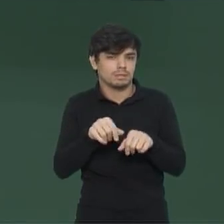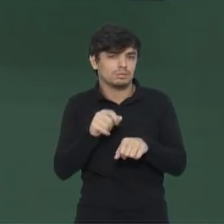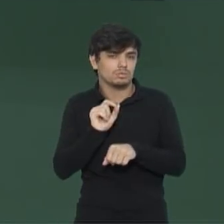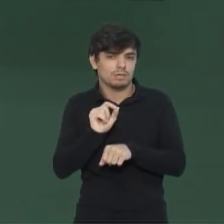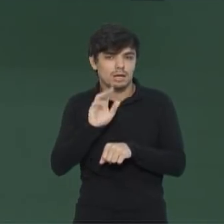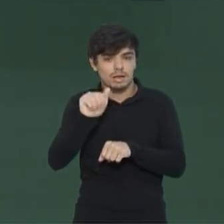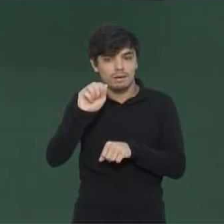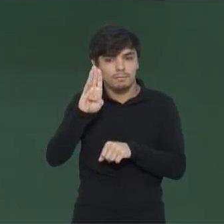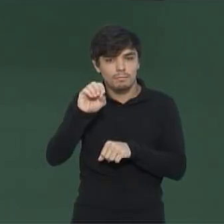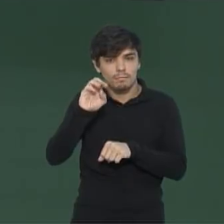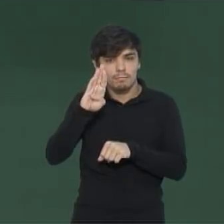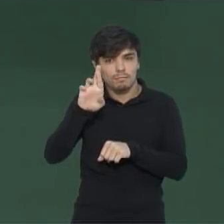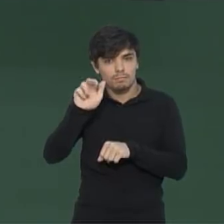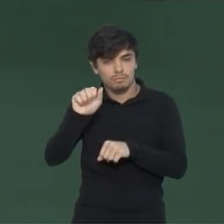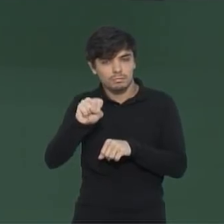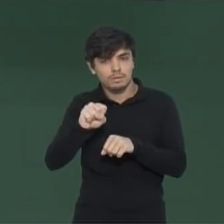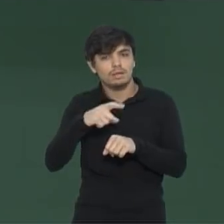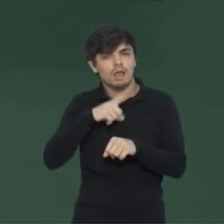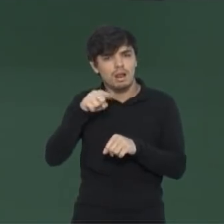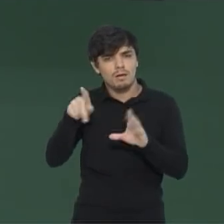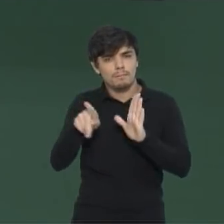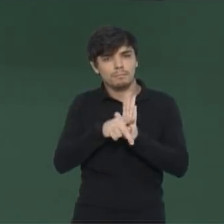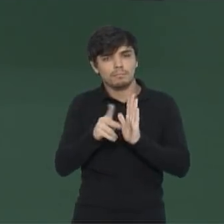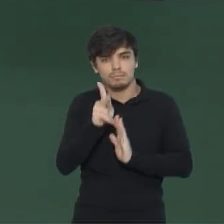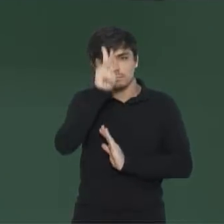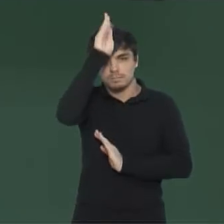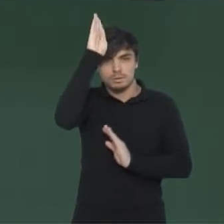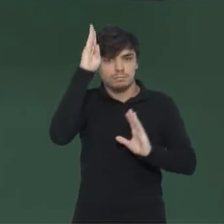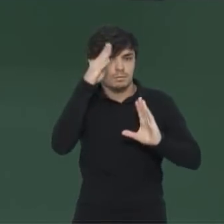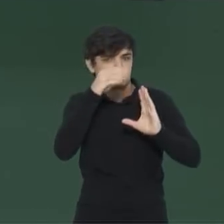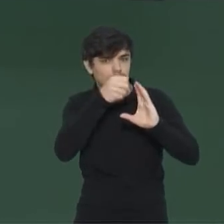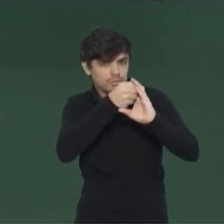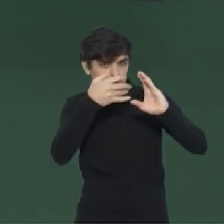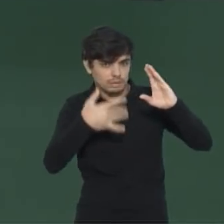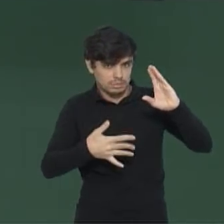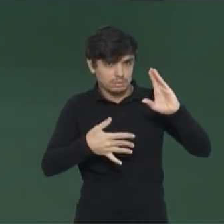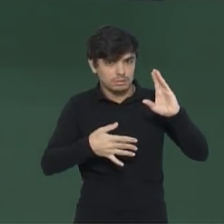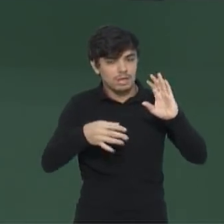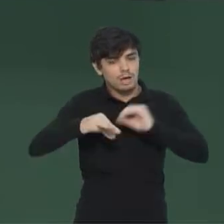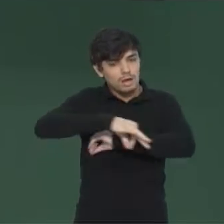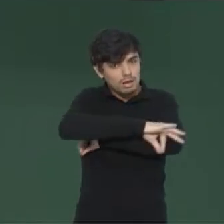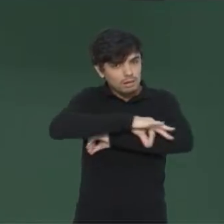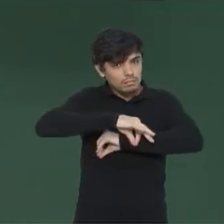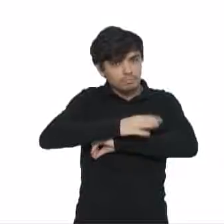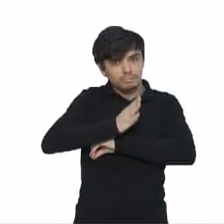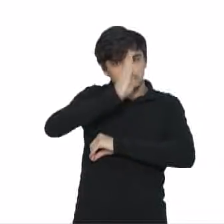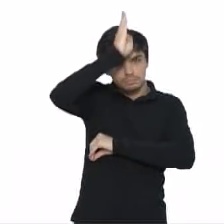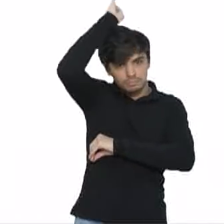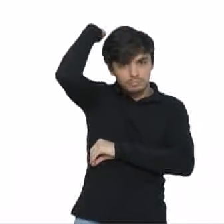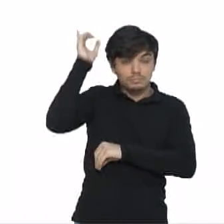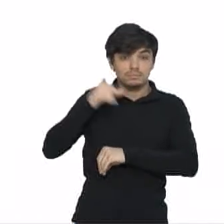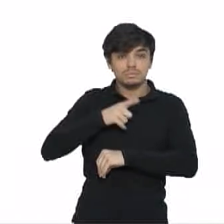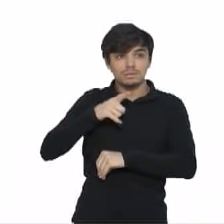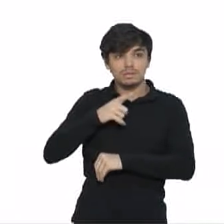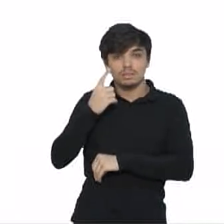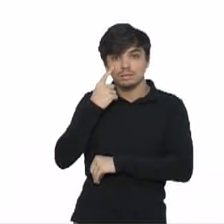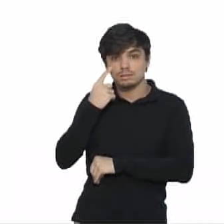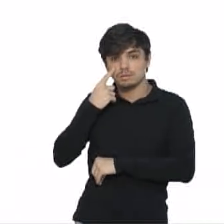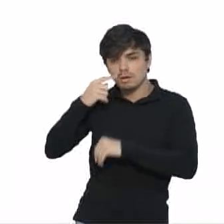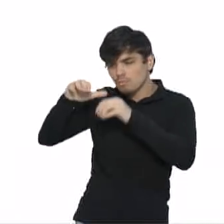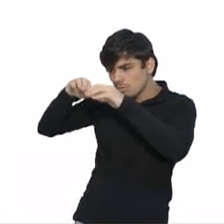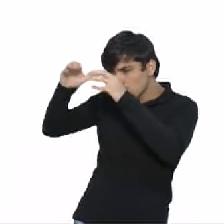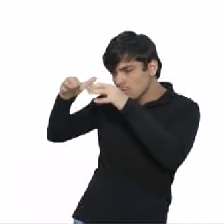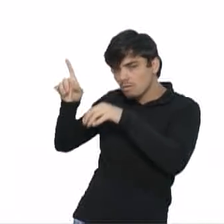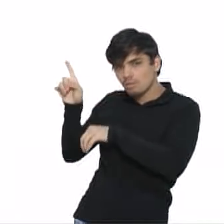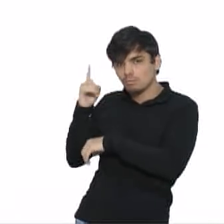e foi uma das principais características dessa arquitetura romana. Nós temos aqui as ruínas de um anfiteatro romano